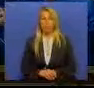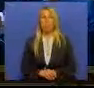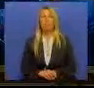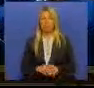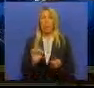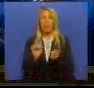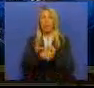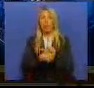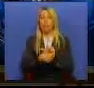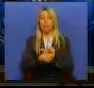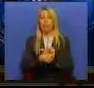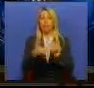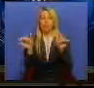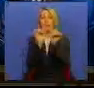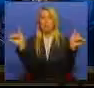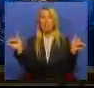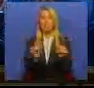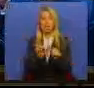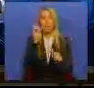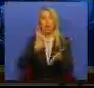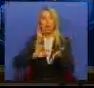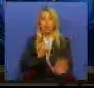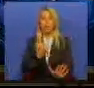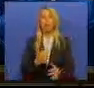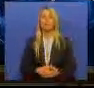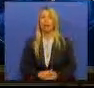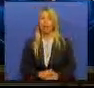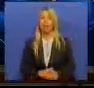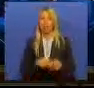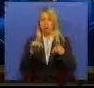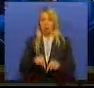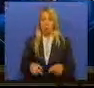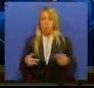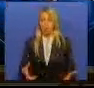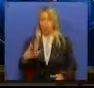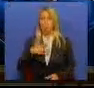Muda um sistema essencial. Hoje,